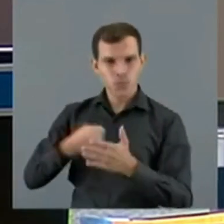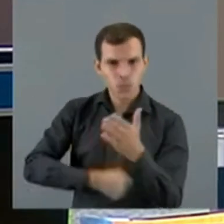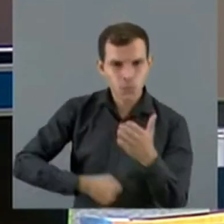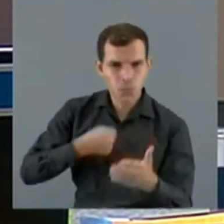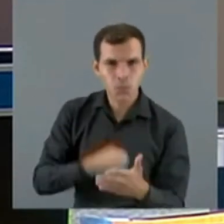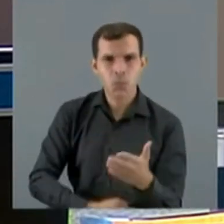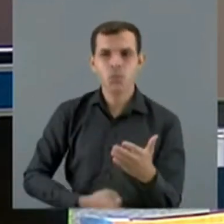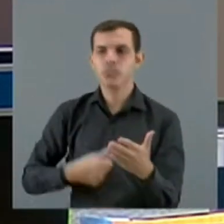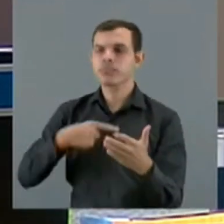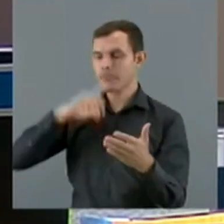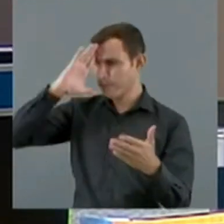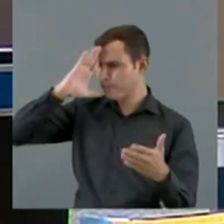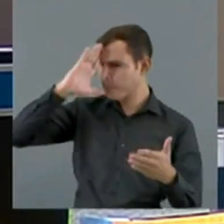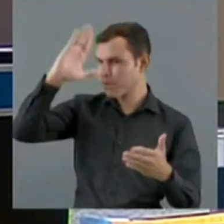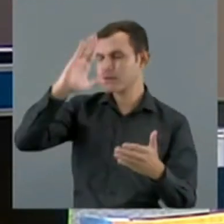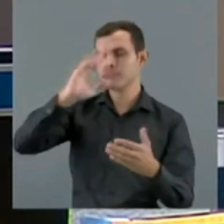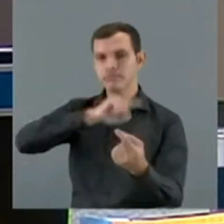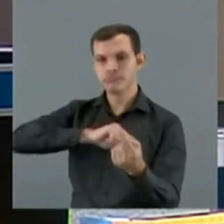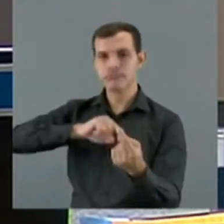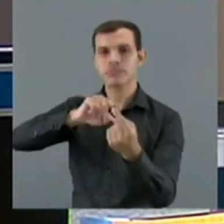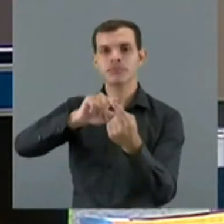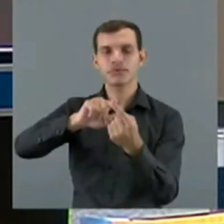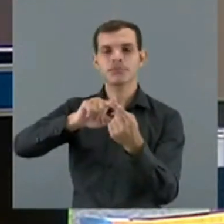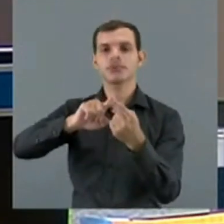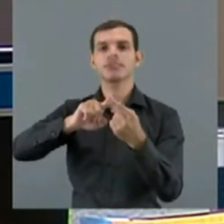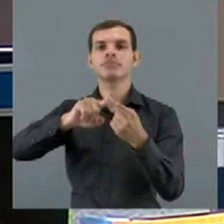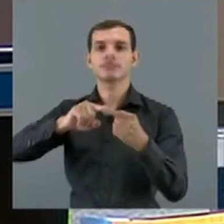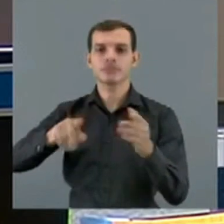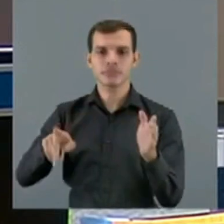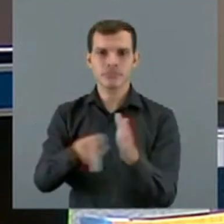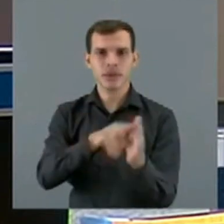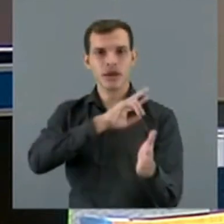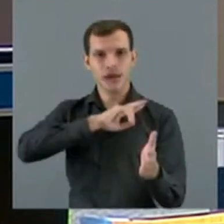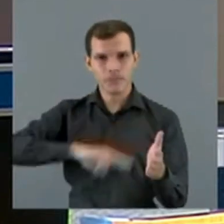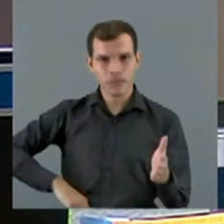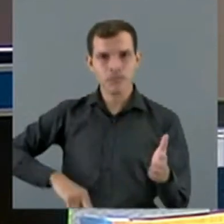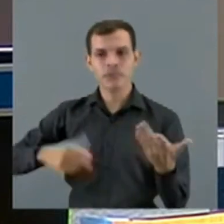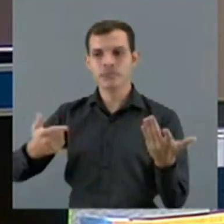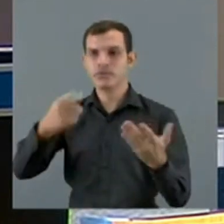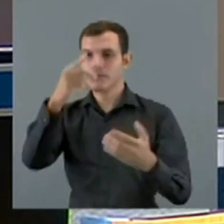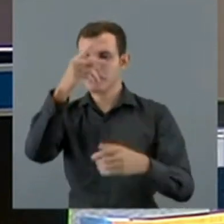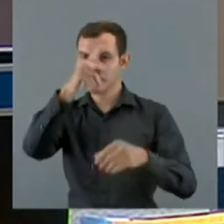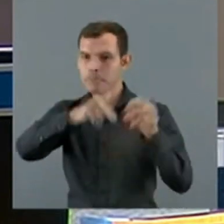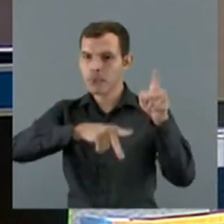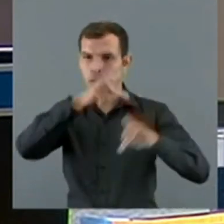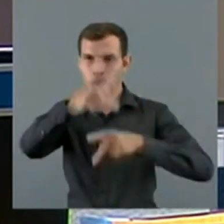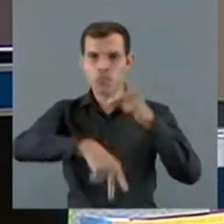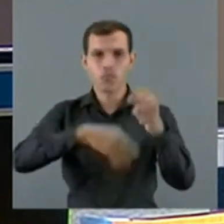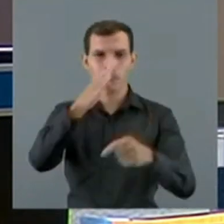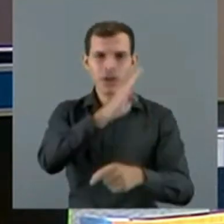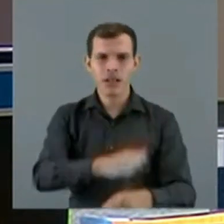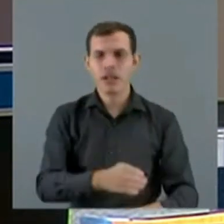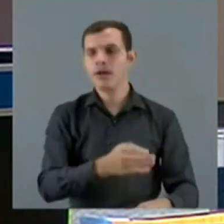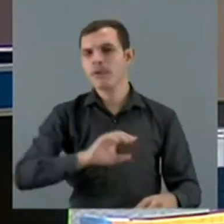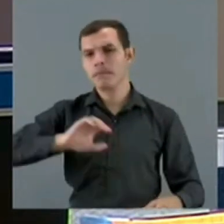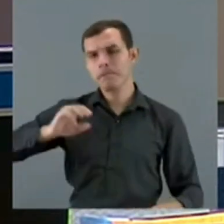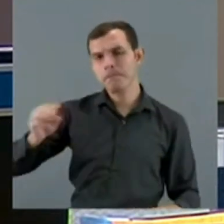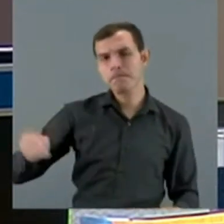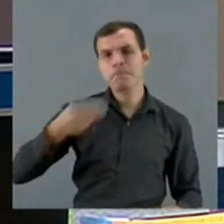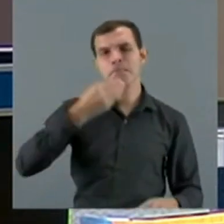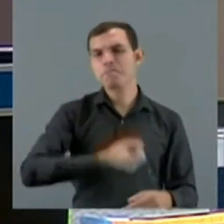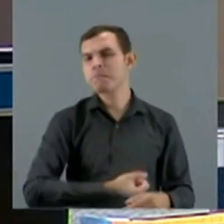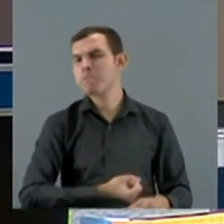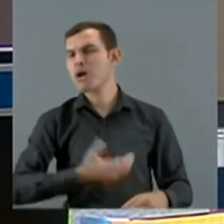republicanos, de modo a honrar esta indicação perante os milhões de brasileiros que lhe confiaram esta nobre